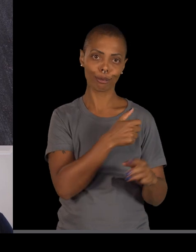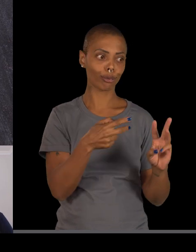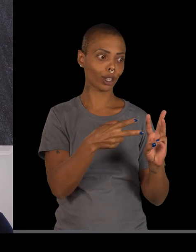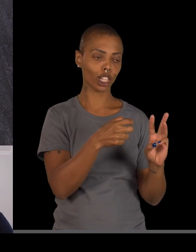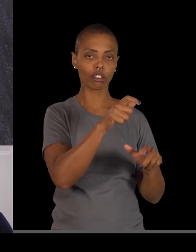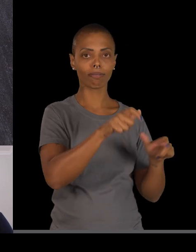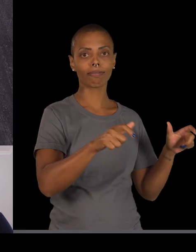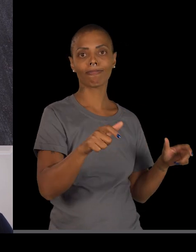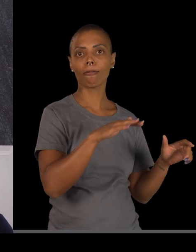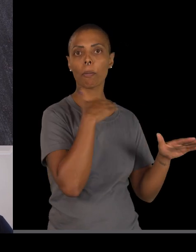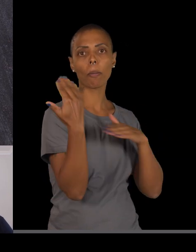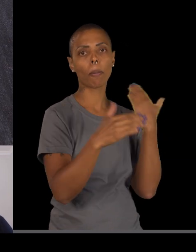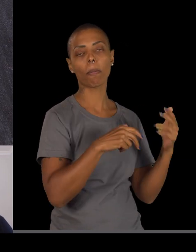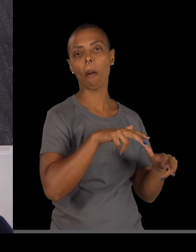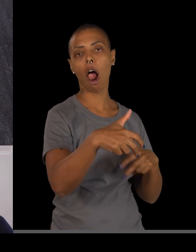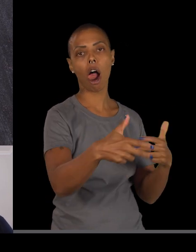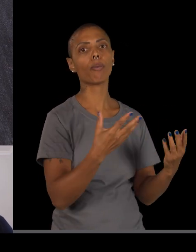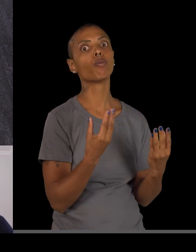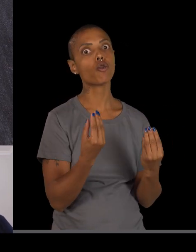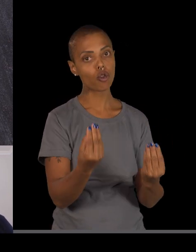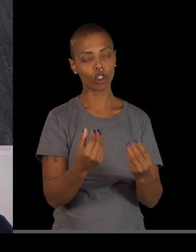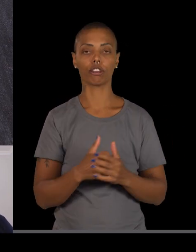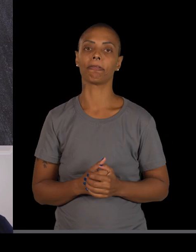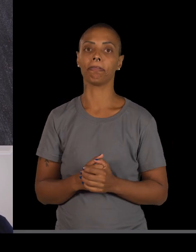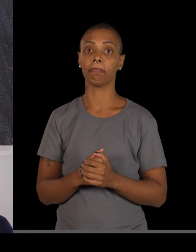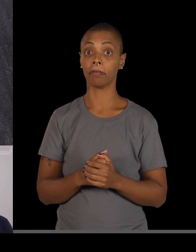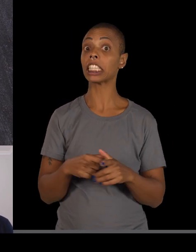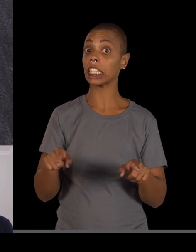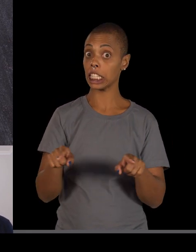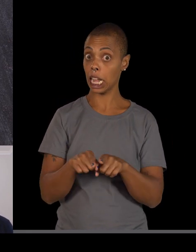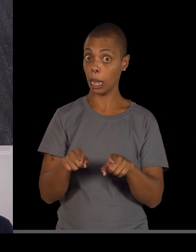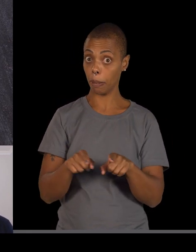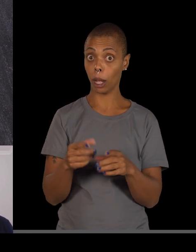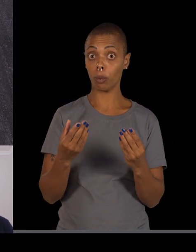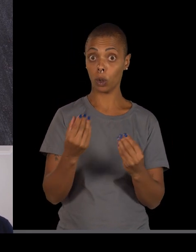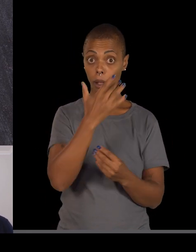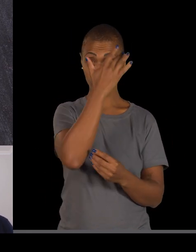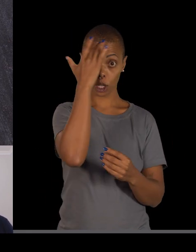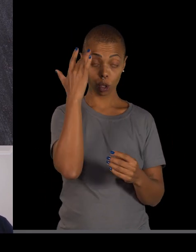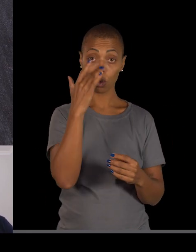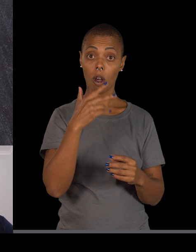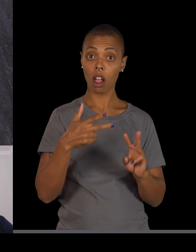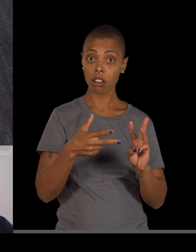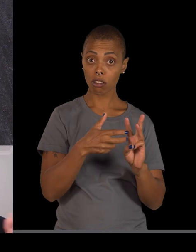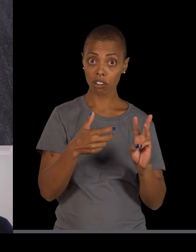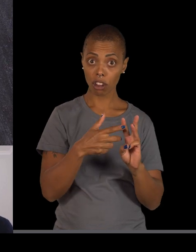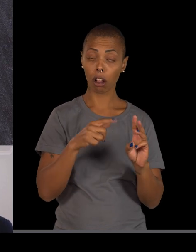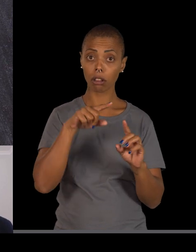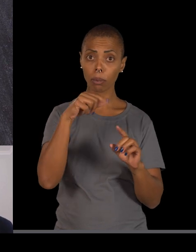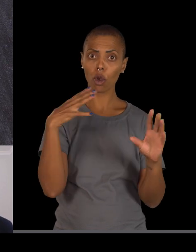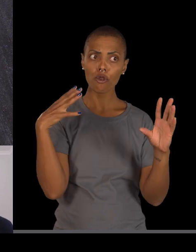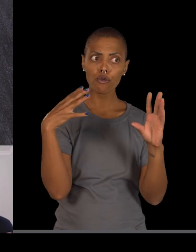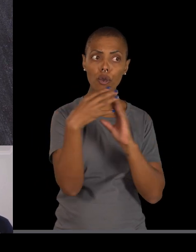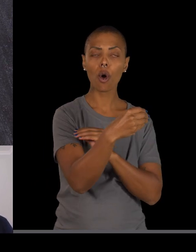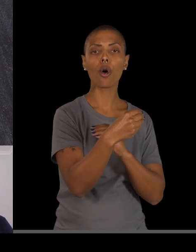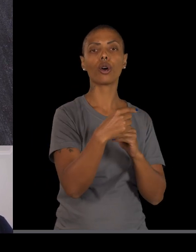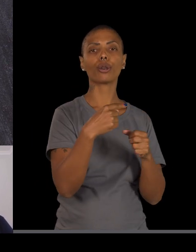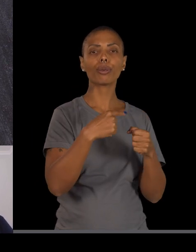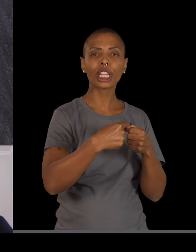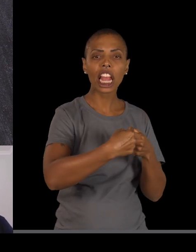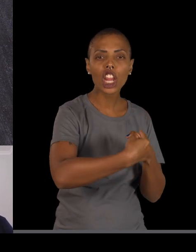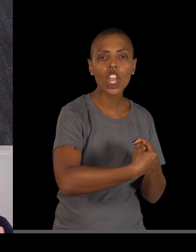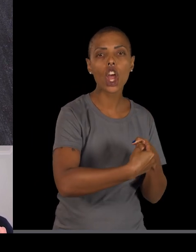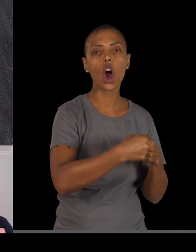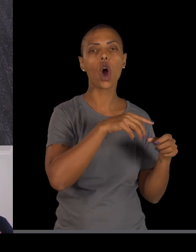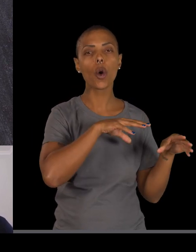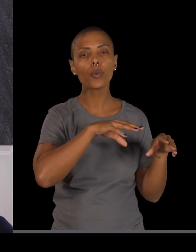indígenas, obviamente, vão acabar morrendo. Além disso, muitos indígenas vão fugir para o interior, vão acabar